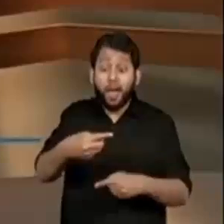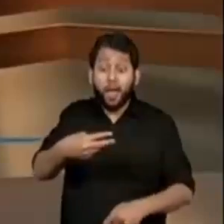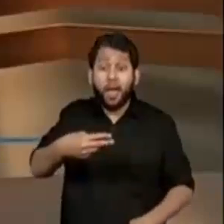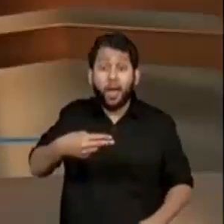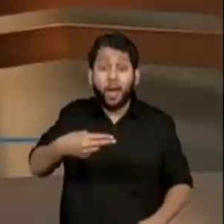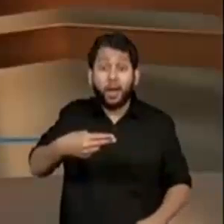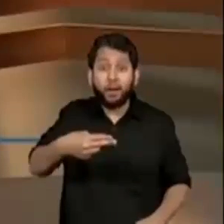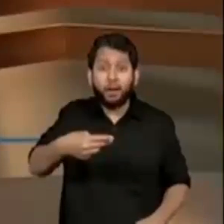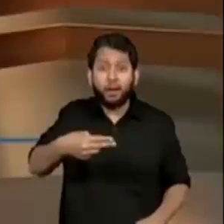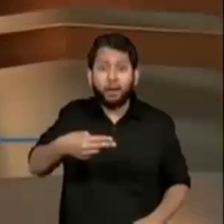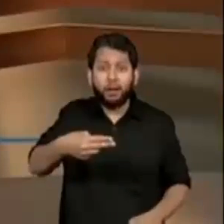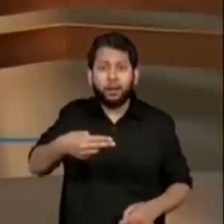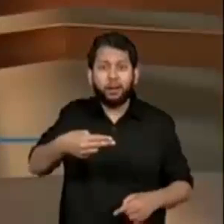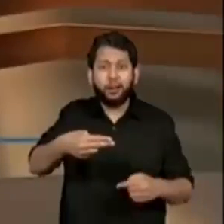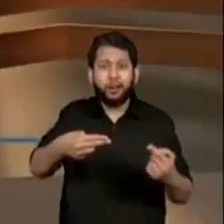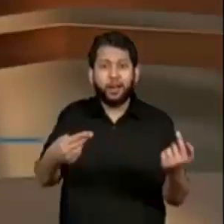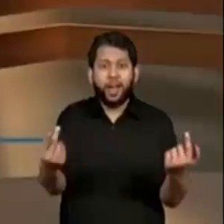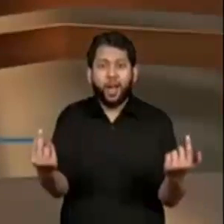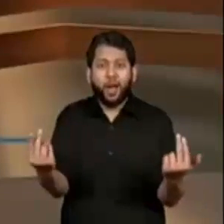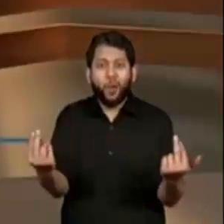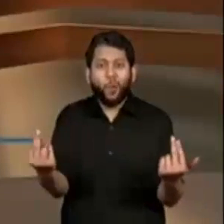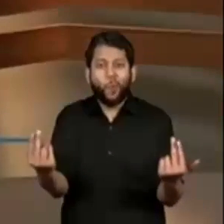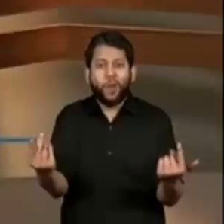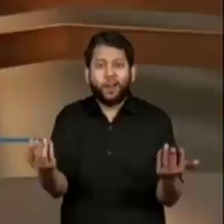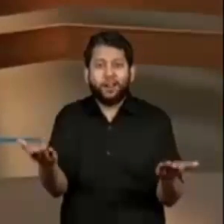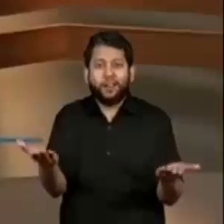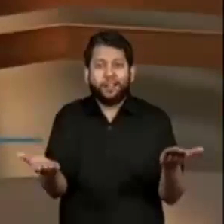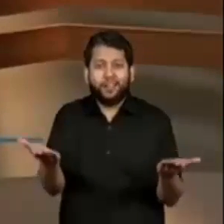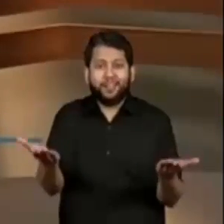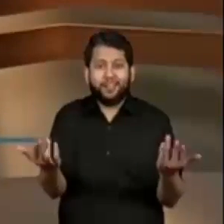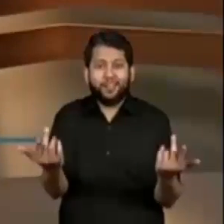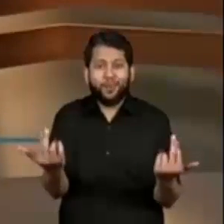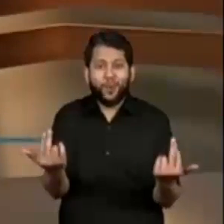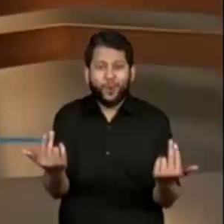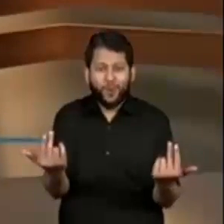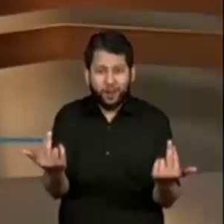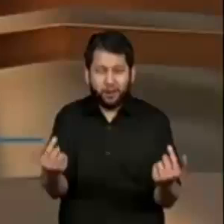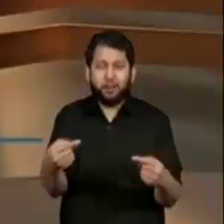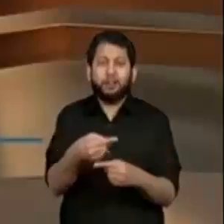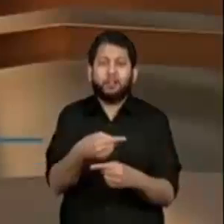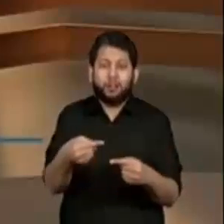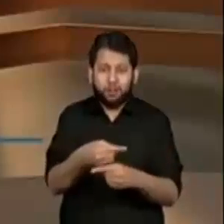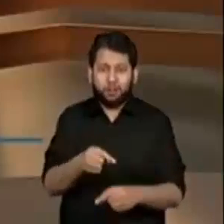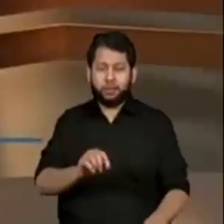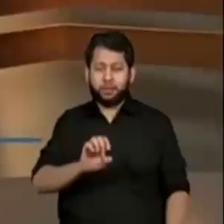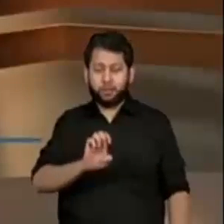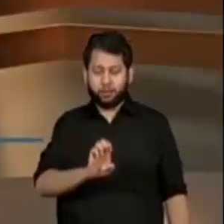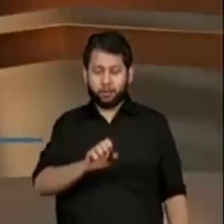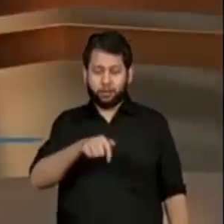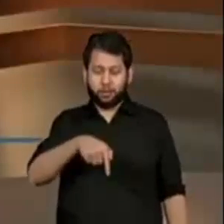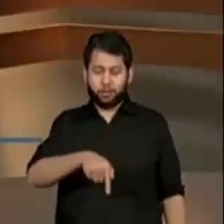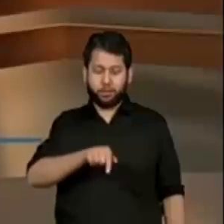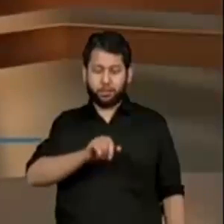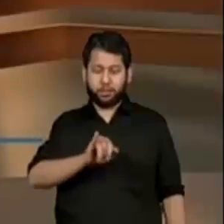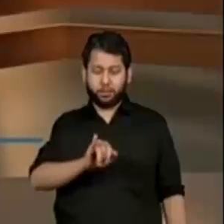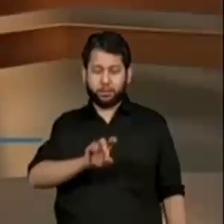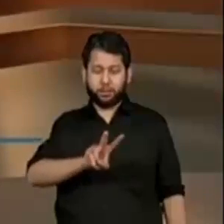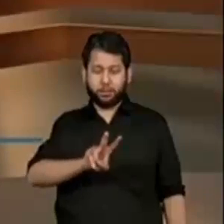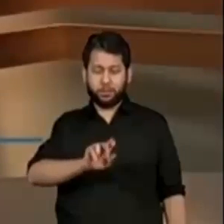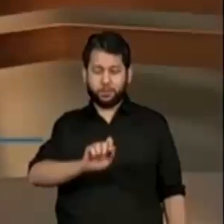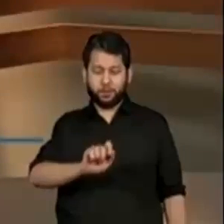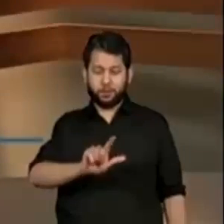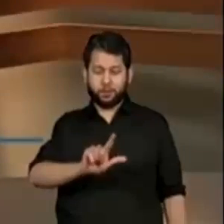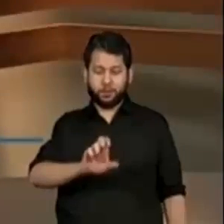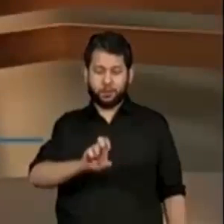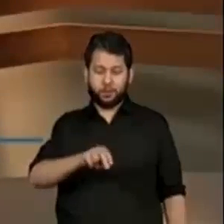eu estou falando. Esse é o conceito de equivalência, esse é o conceito de igualdade que eu quero passar para vocês